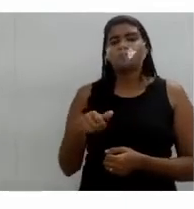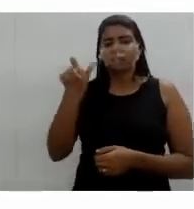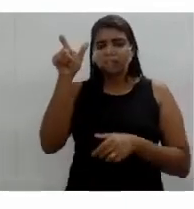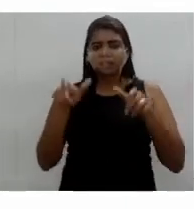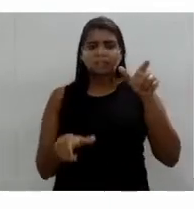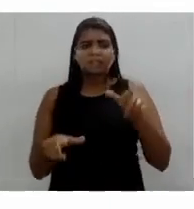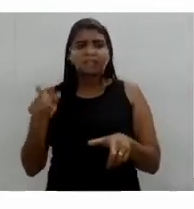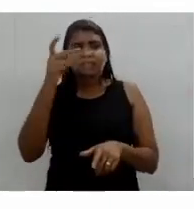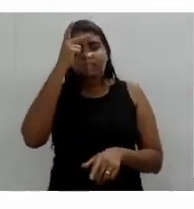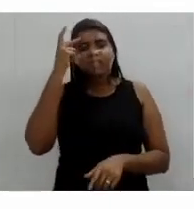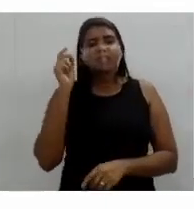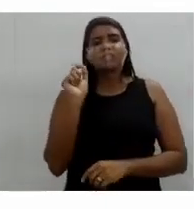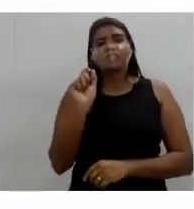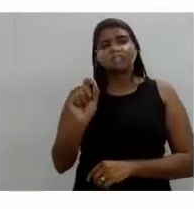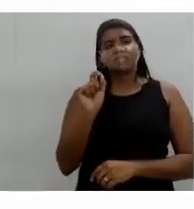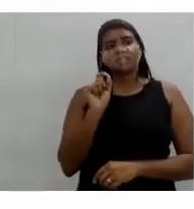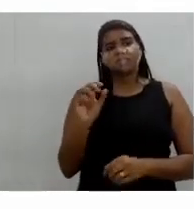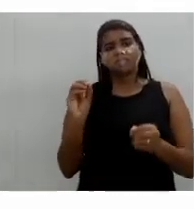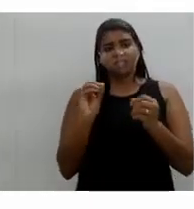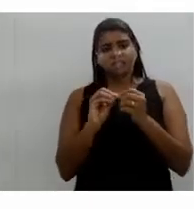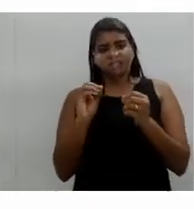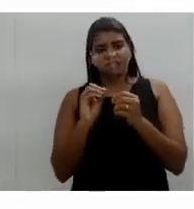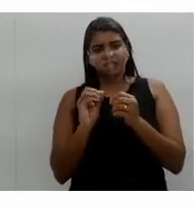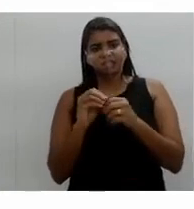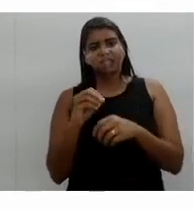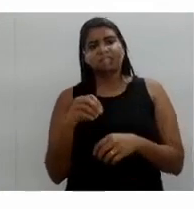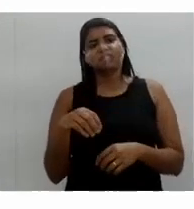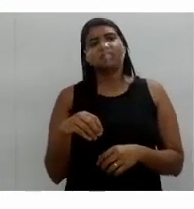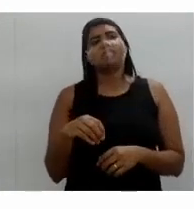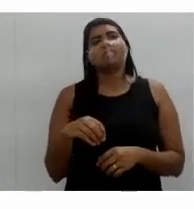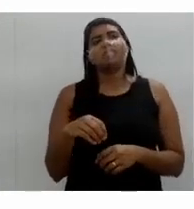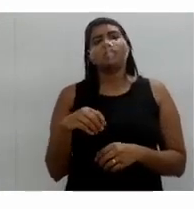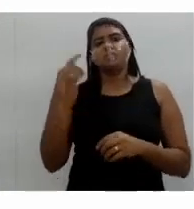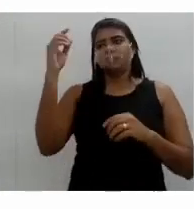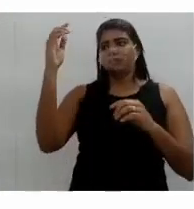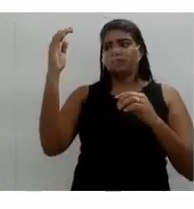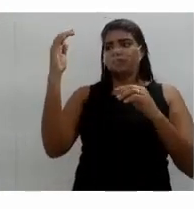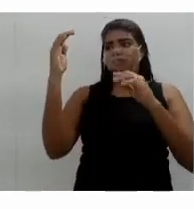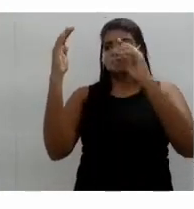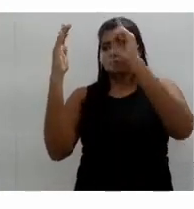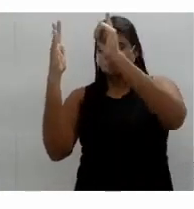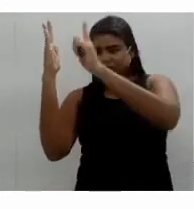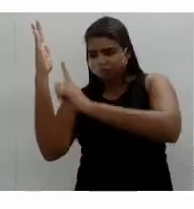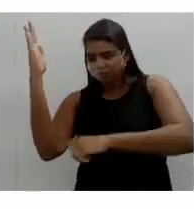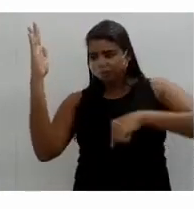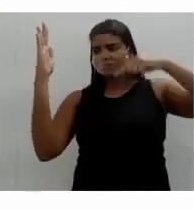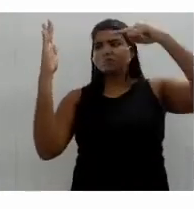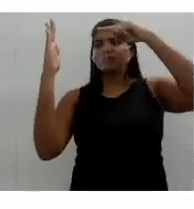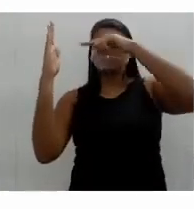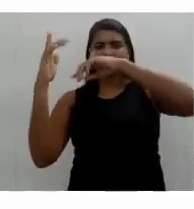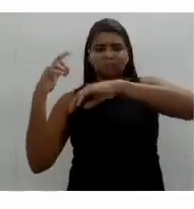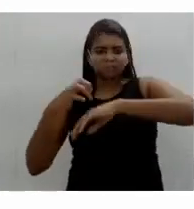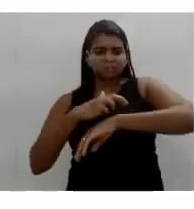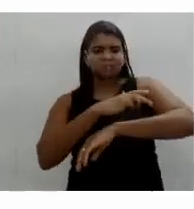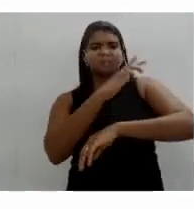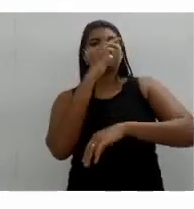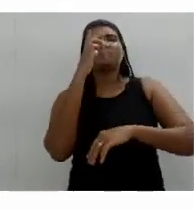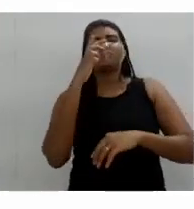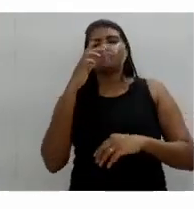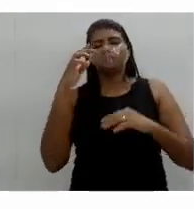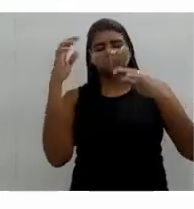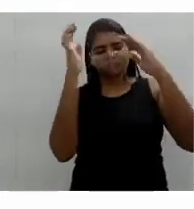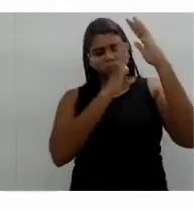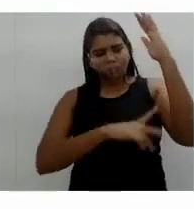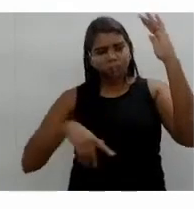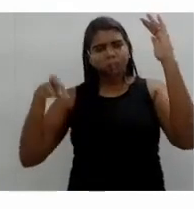fotossintetizantes, que são aqueles que realizam fotossíntese, como as algas e as plantas. E são esses seres responsáveis